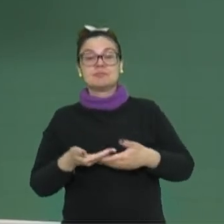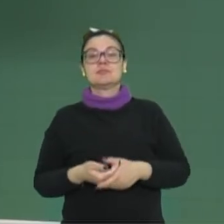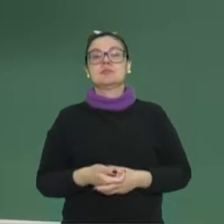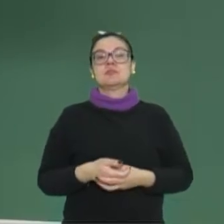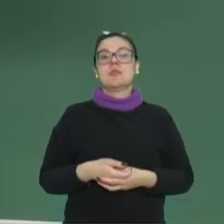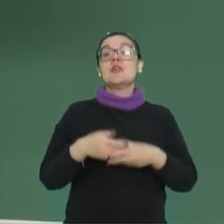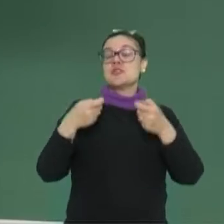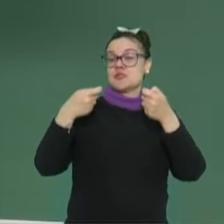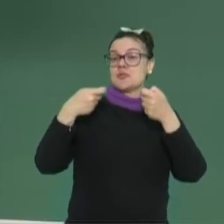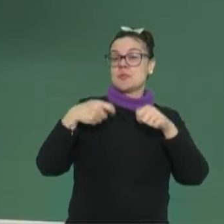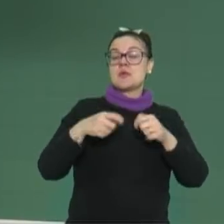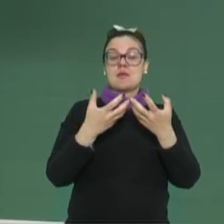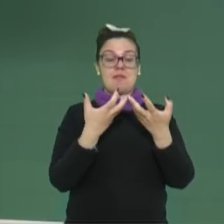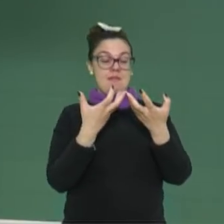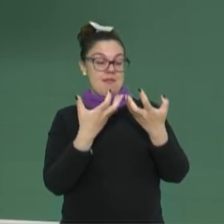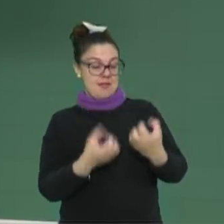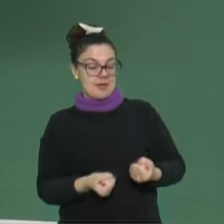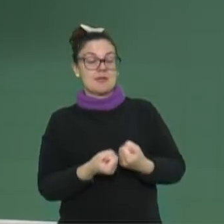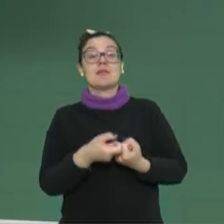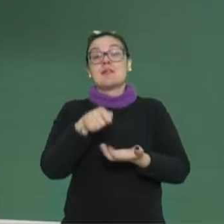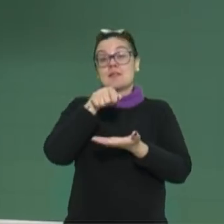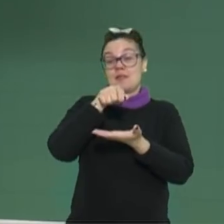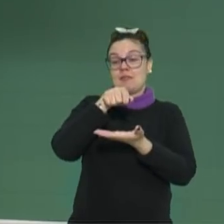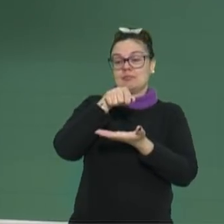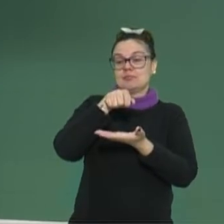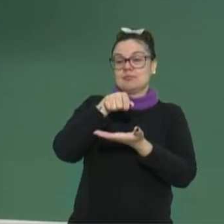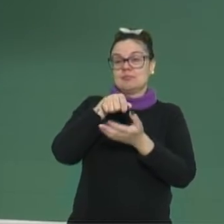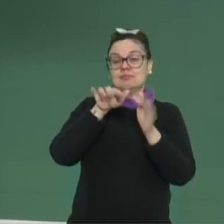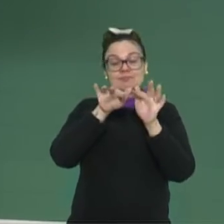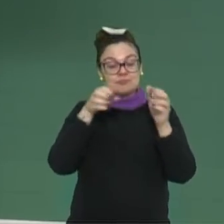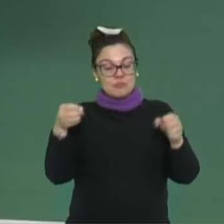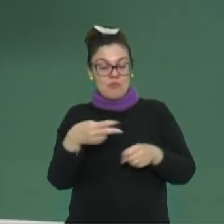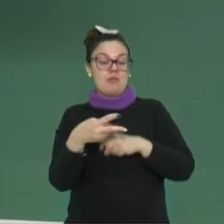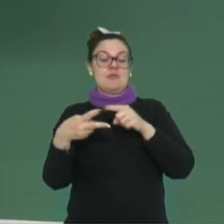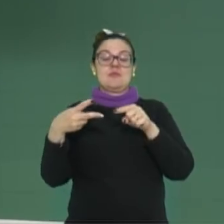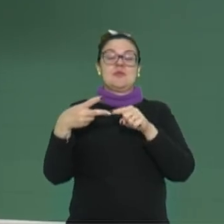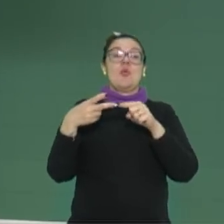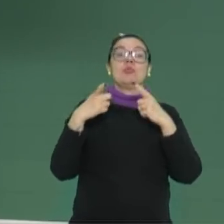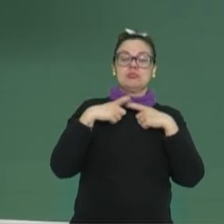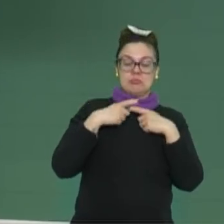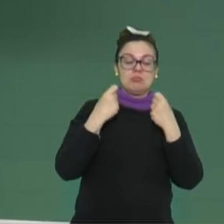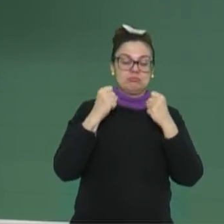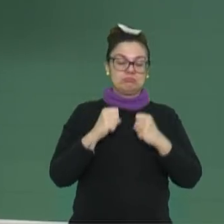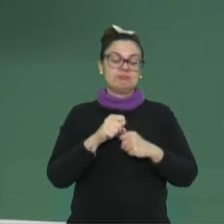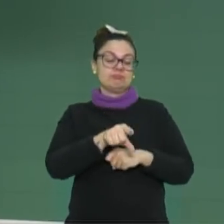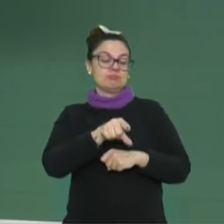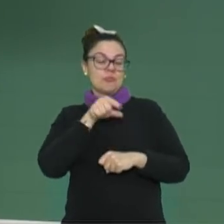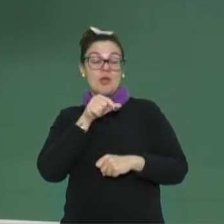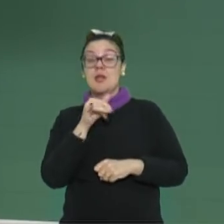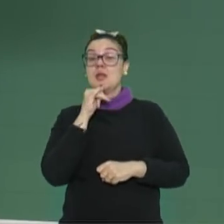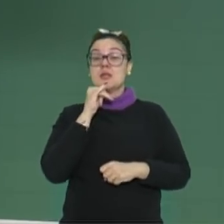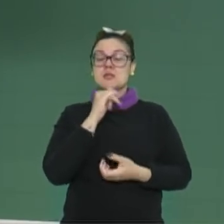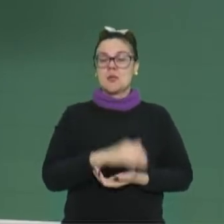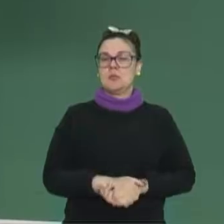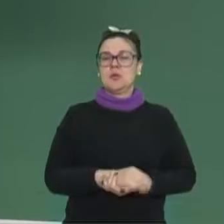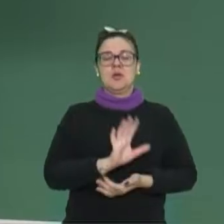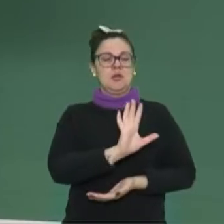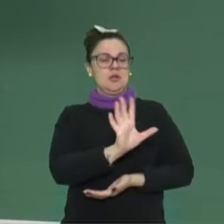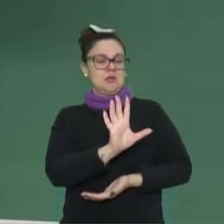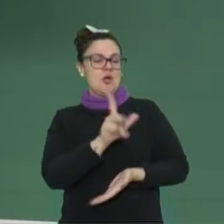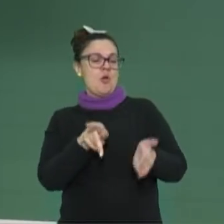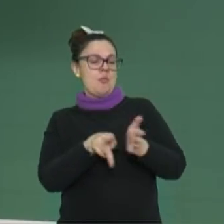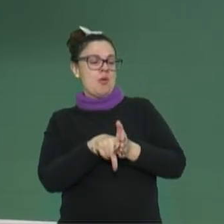deveríamos aceitar, nessa reescrita, que o paciente tem sim o poder de decisão, por exemplo, de não se submeter